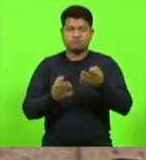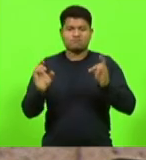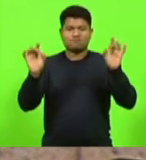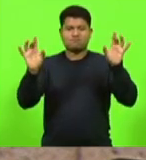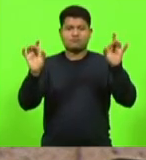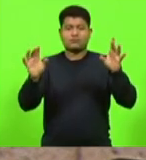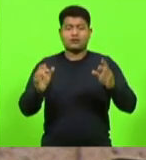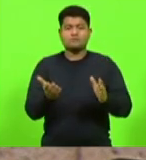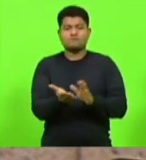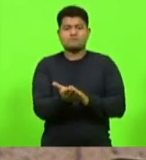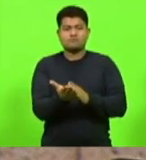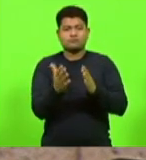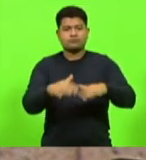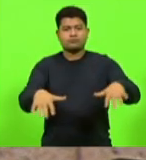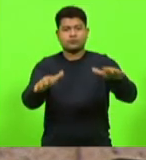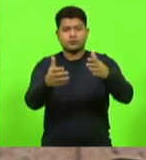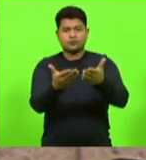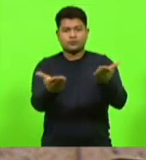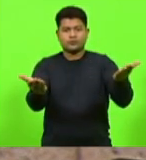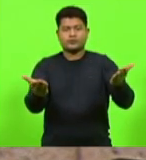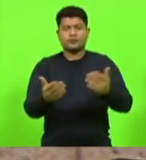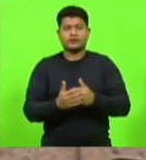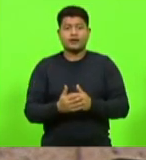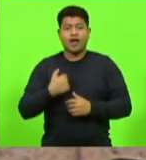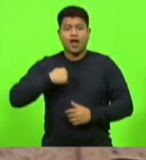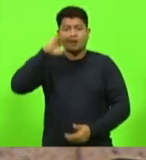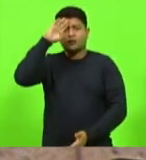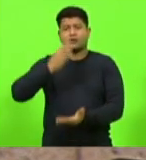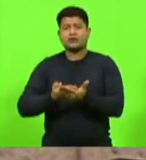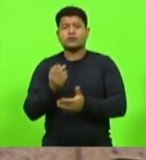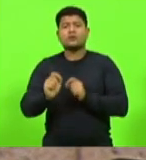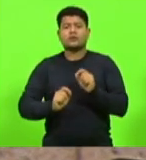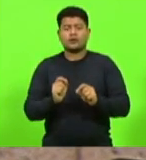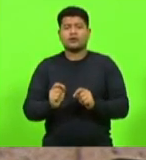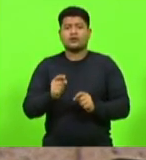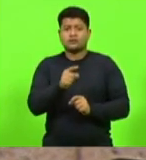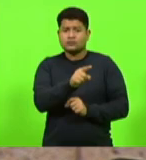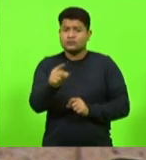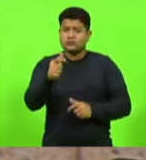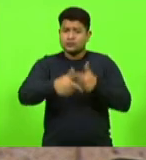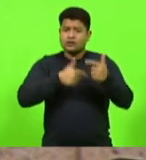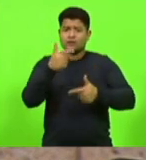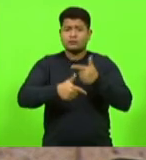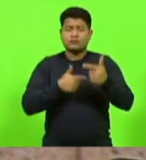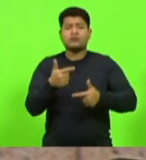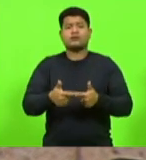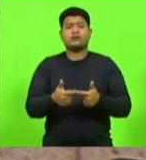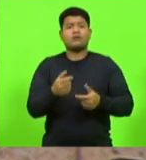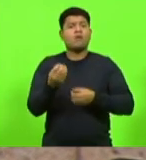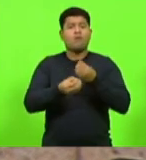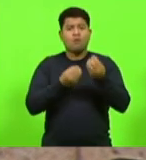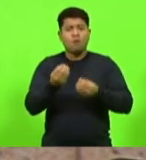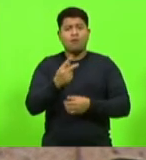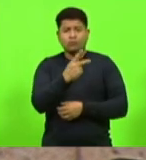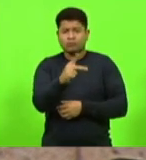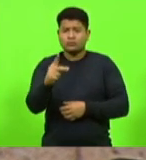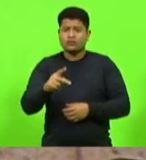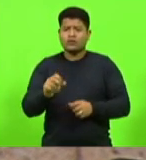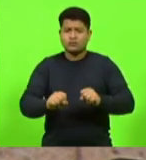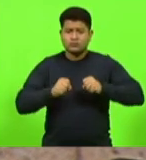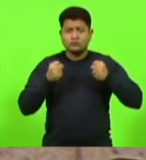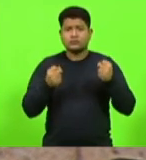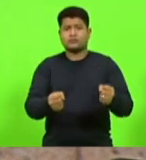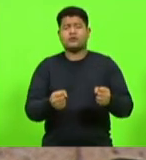vocês, e eu acredito muito no trabalho que vocês fazem e na forma que o trabalho de vocês é feito. Trabalho